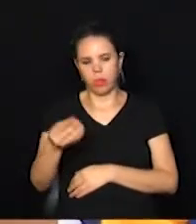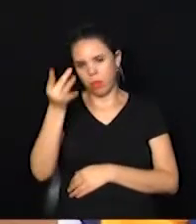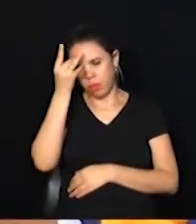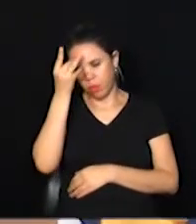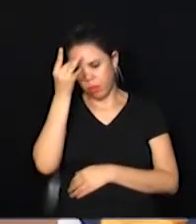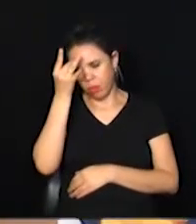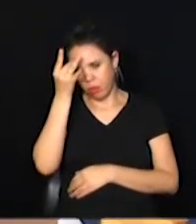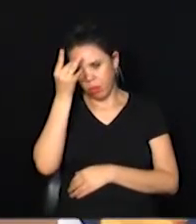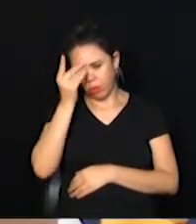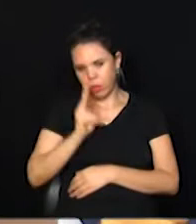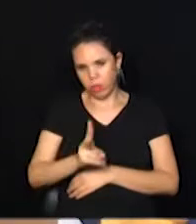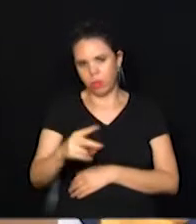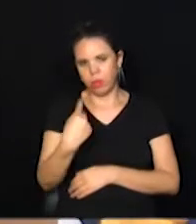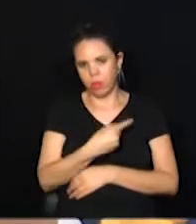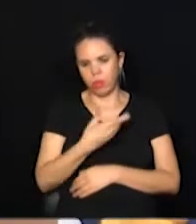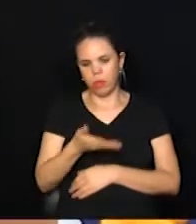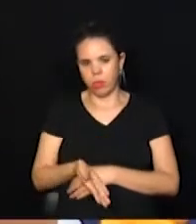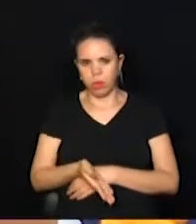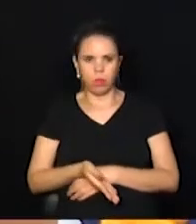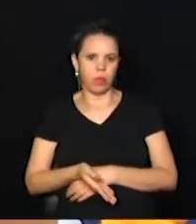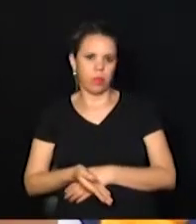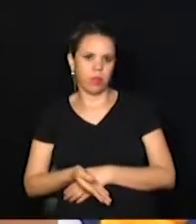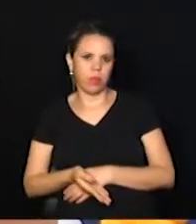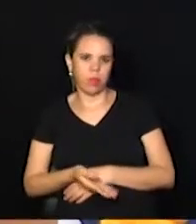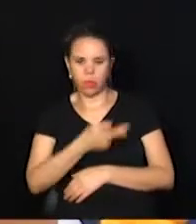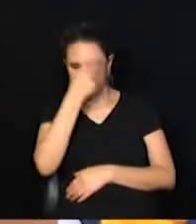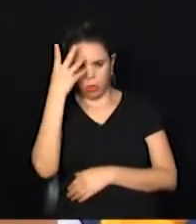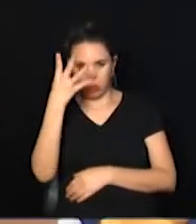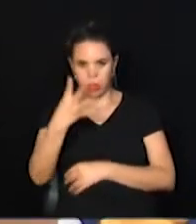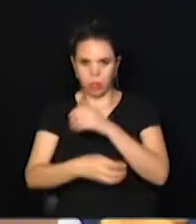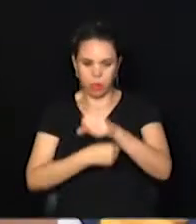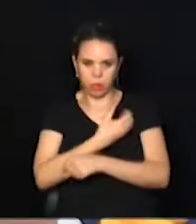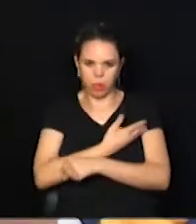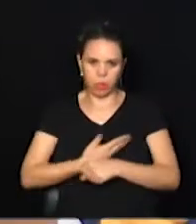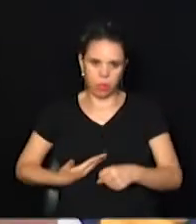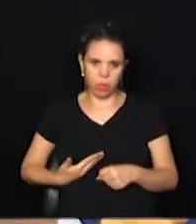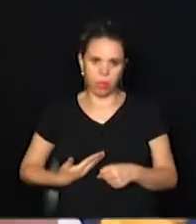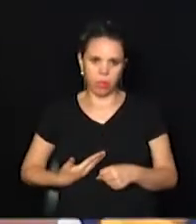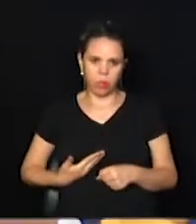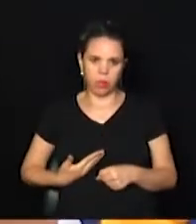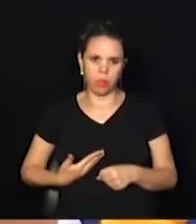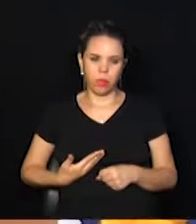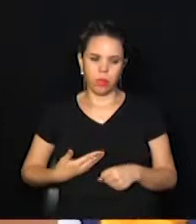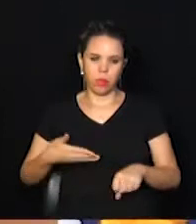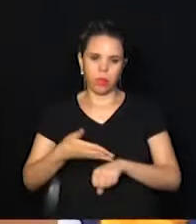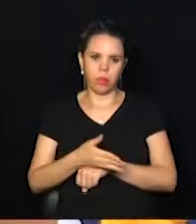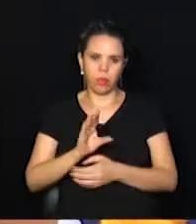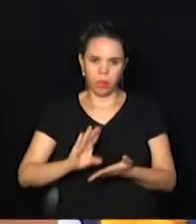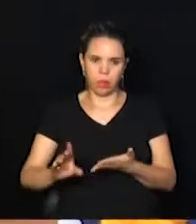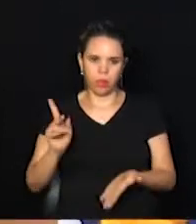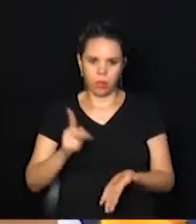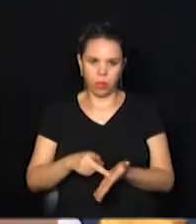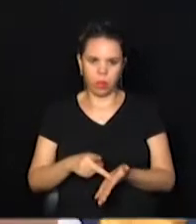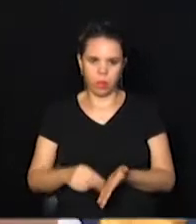ela deve permanecer para nós. Aqueles 4 anos de governo, com um orçamento participativo que era de